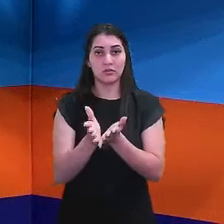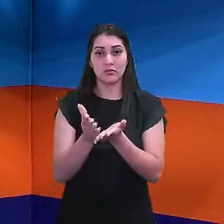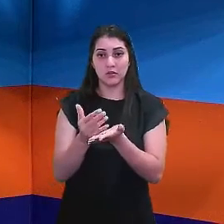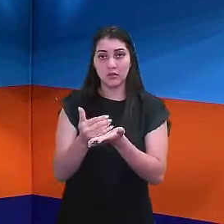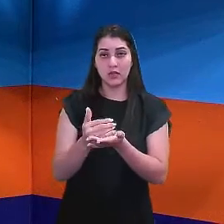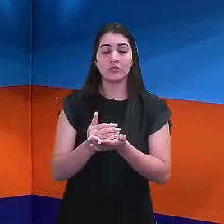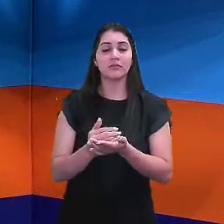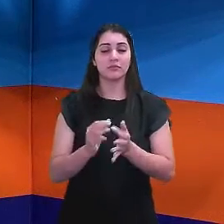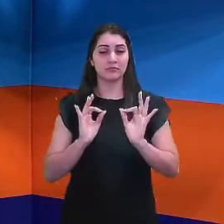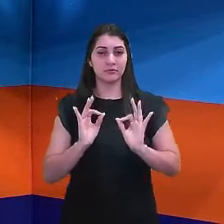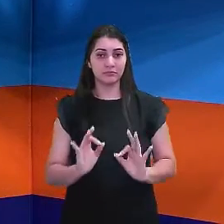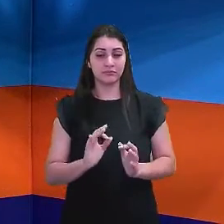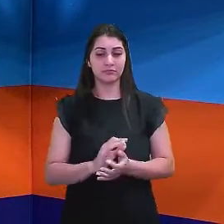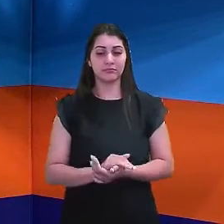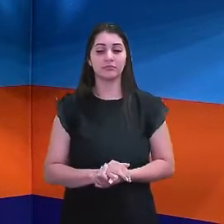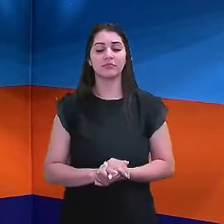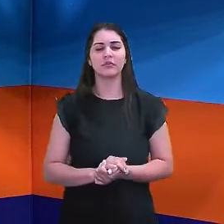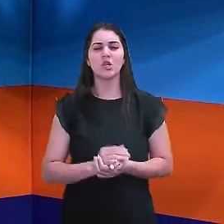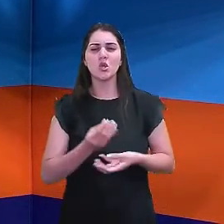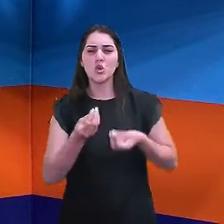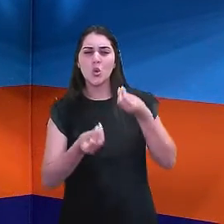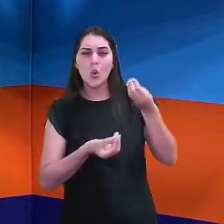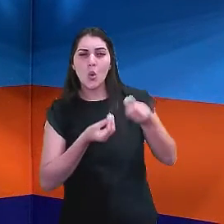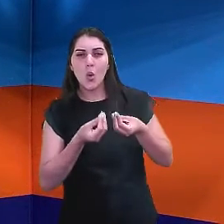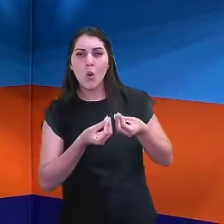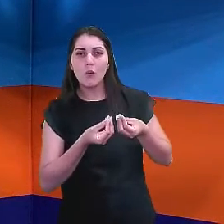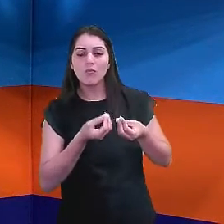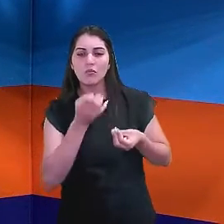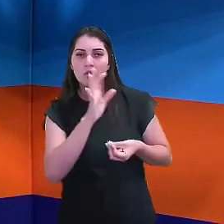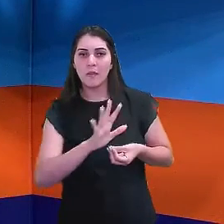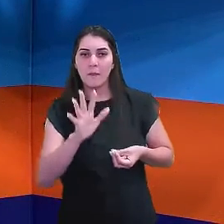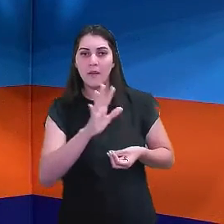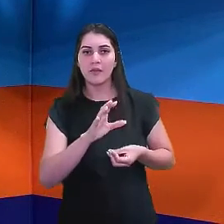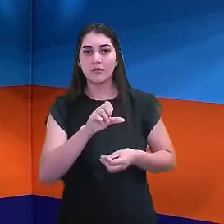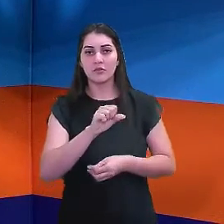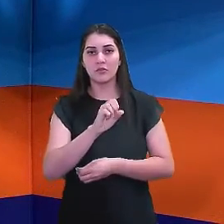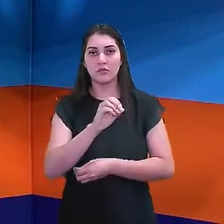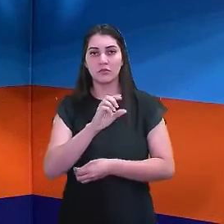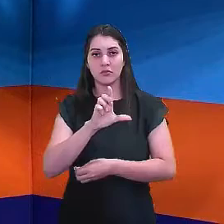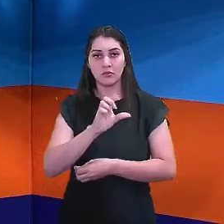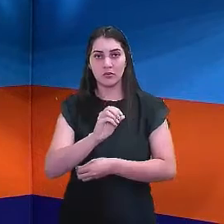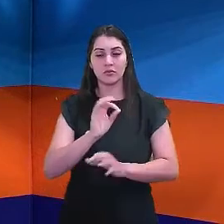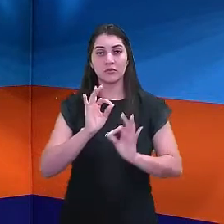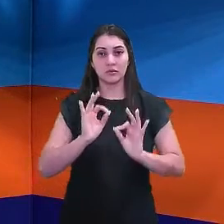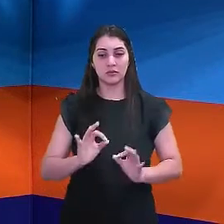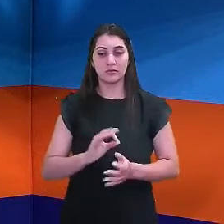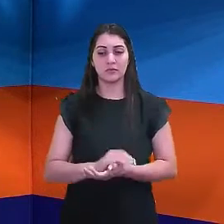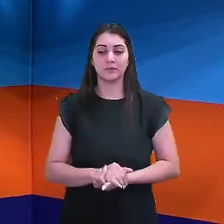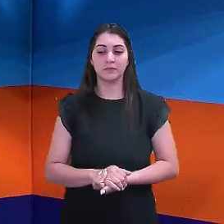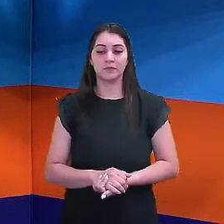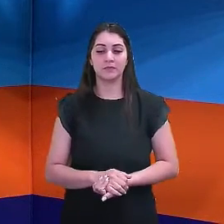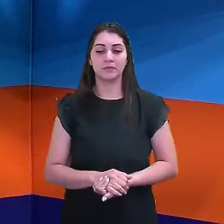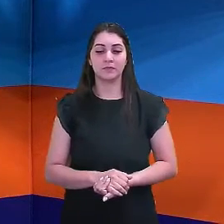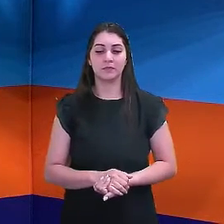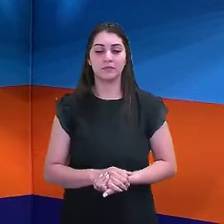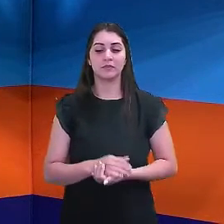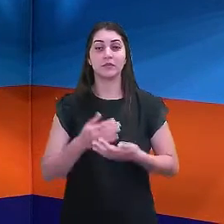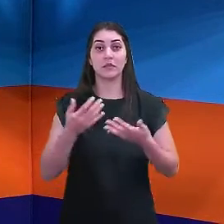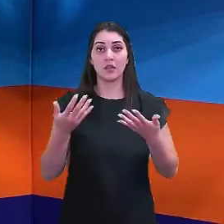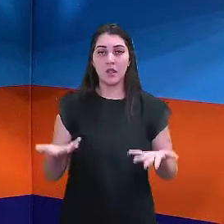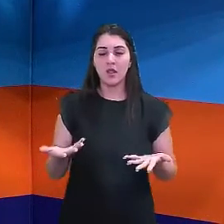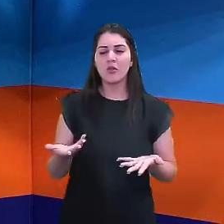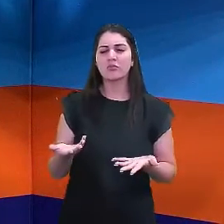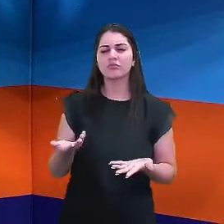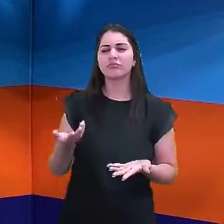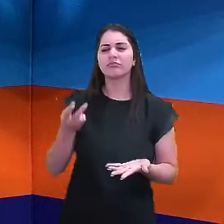desenho, certo? O perfil do solo. Desafio lançado, tá bom? E a